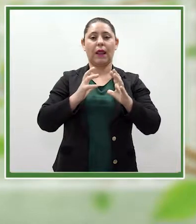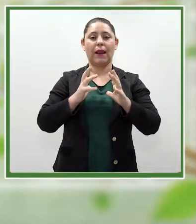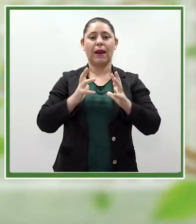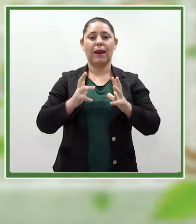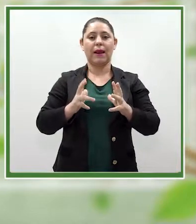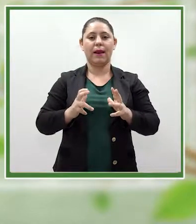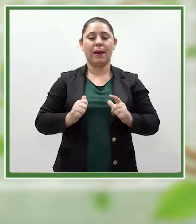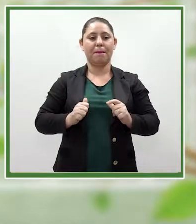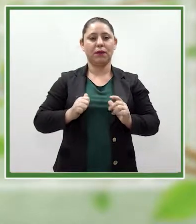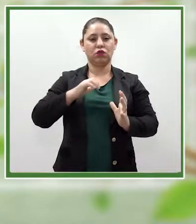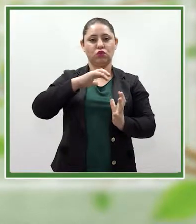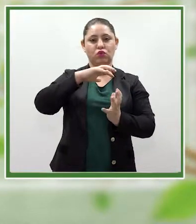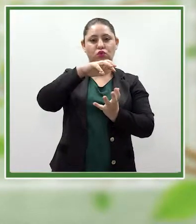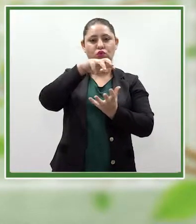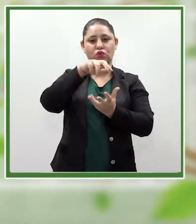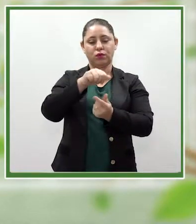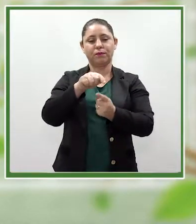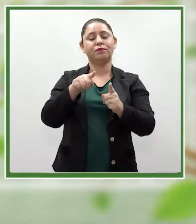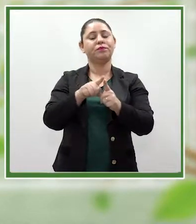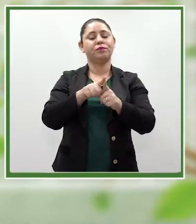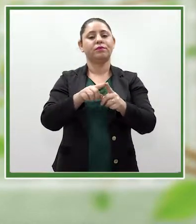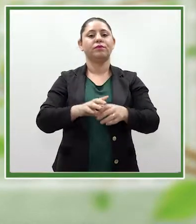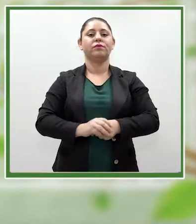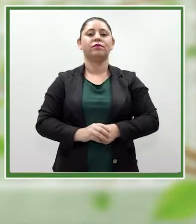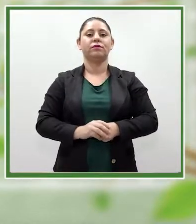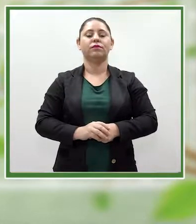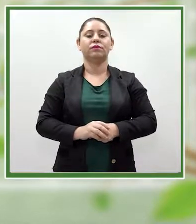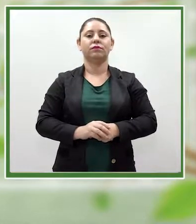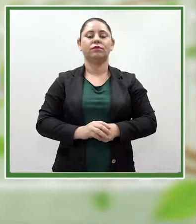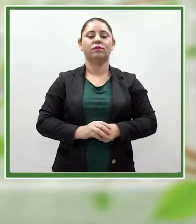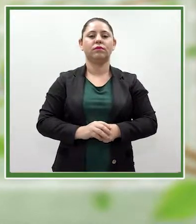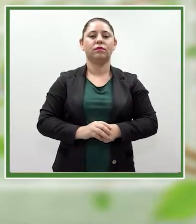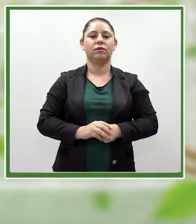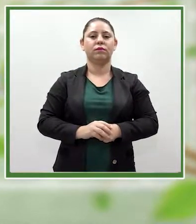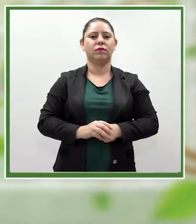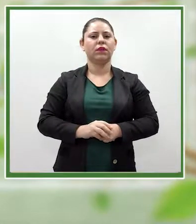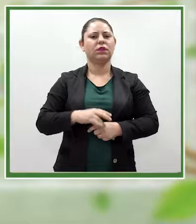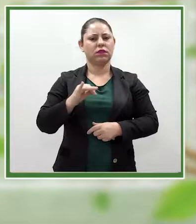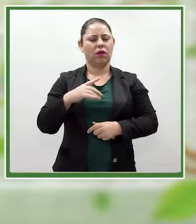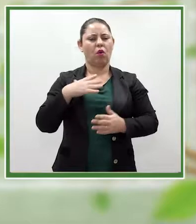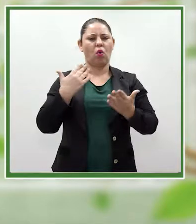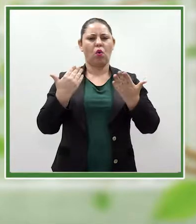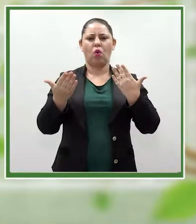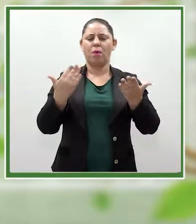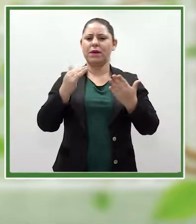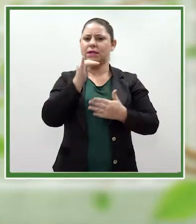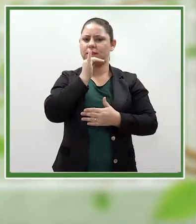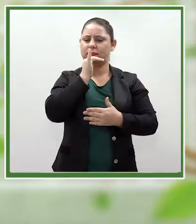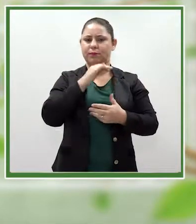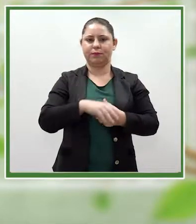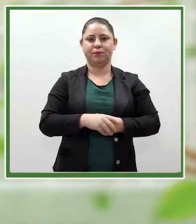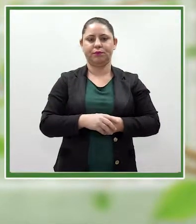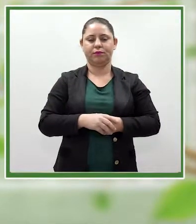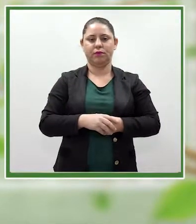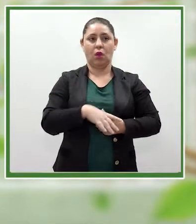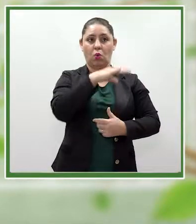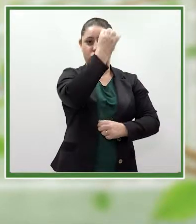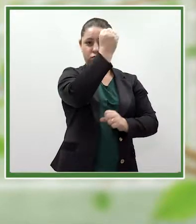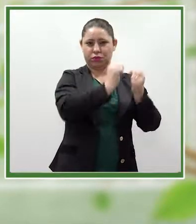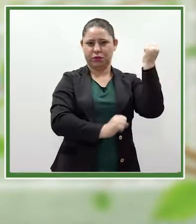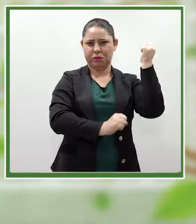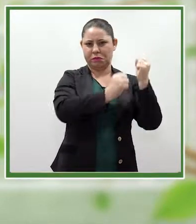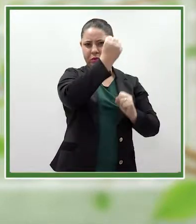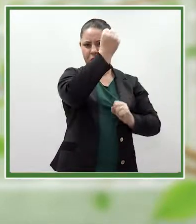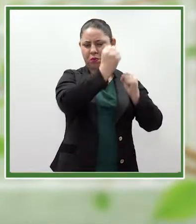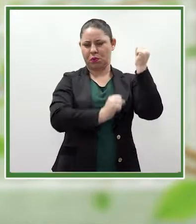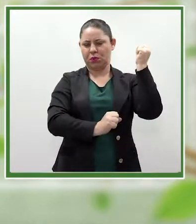permitir a neutralização, então, dos sistemas produtivos. Se a gente fizer aqui uma comparação, por